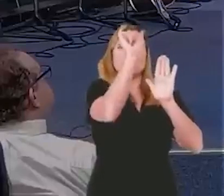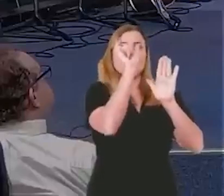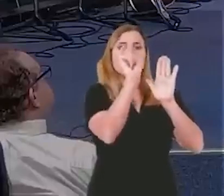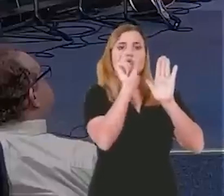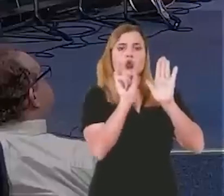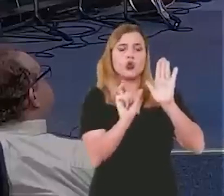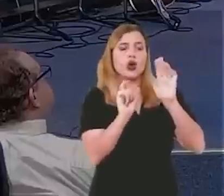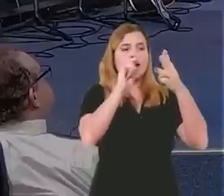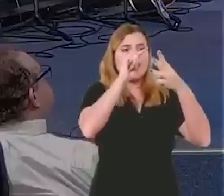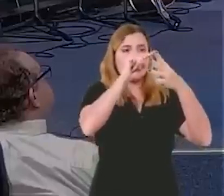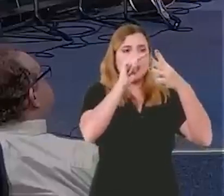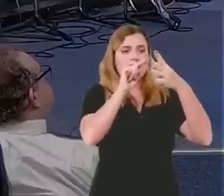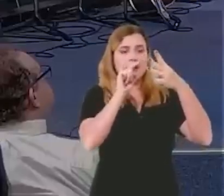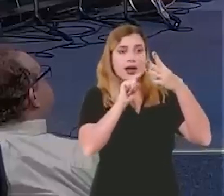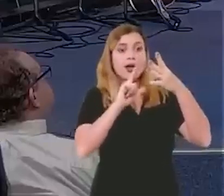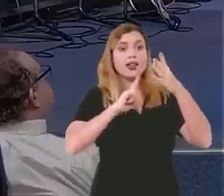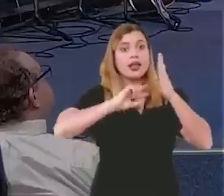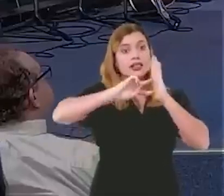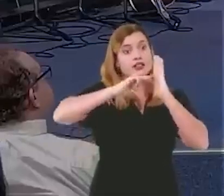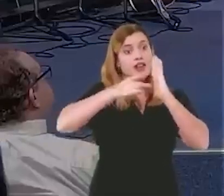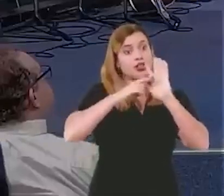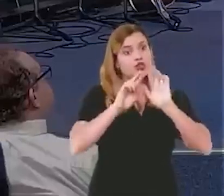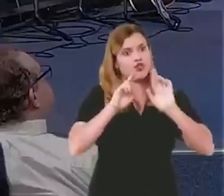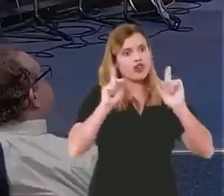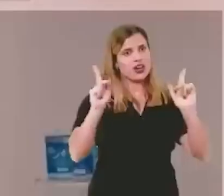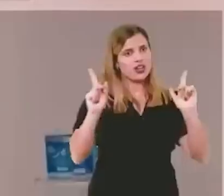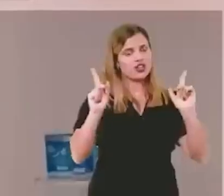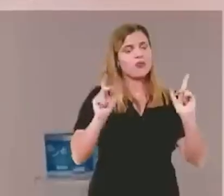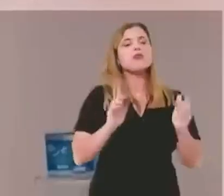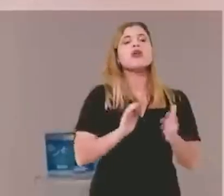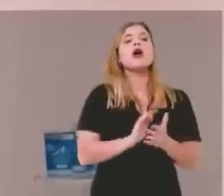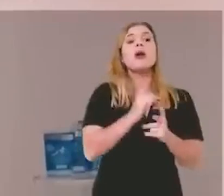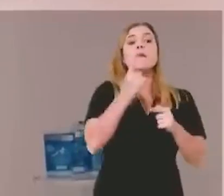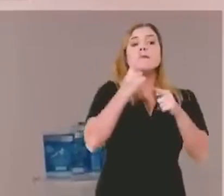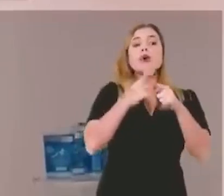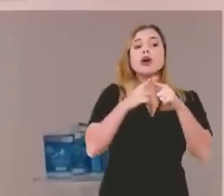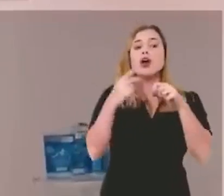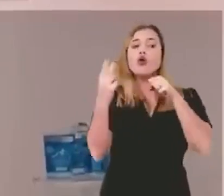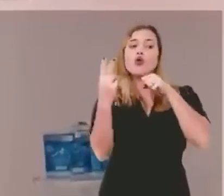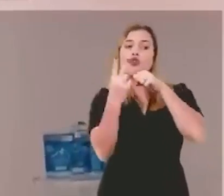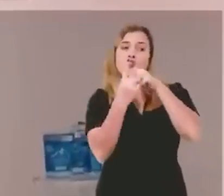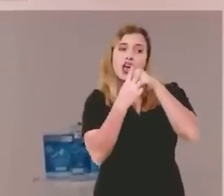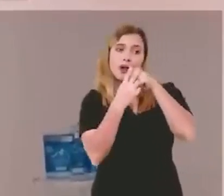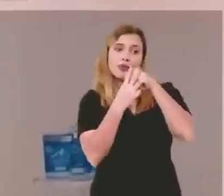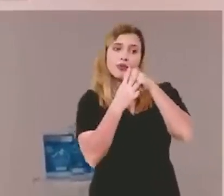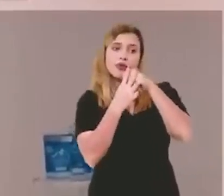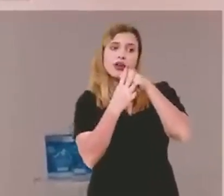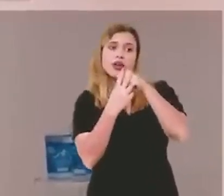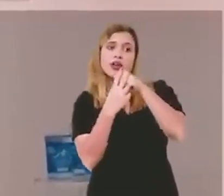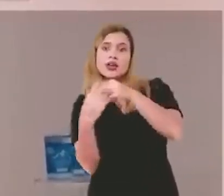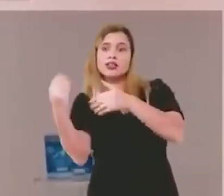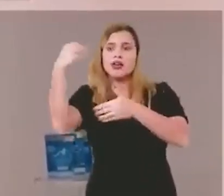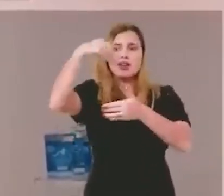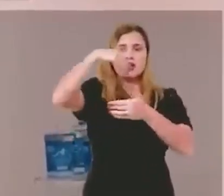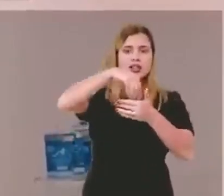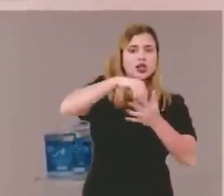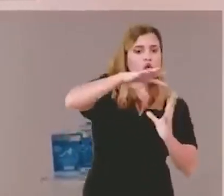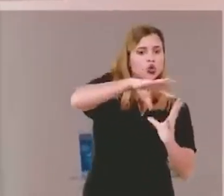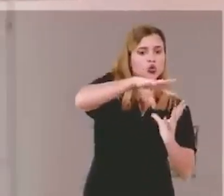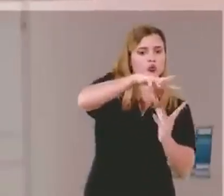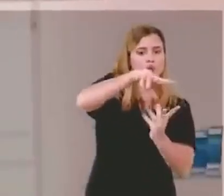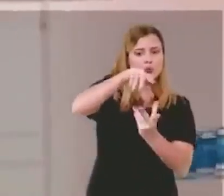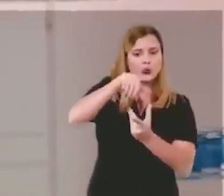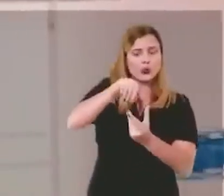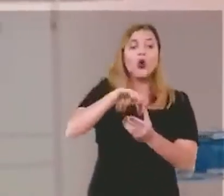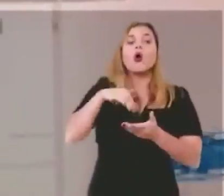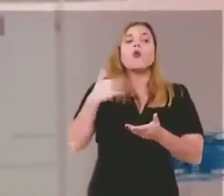diferente. O verbo estava no mundo. Que mundo? Mundo geográfico. O mundo foi feito por intermédio